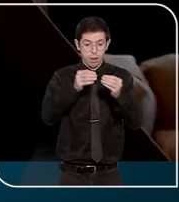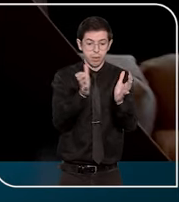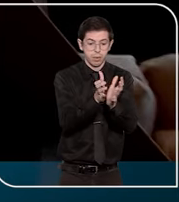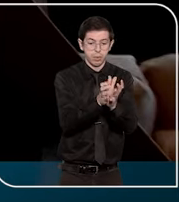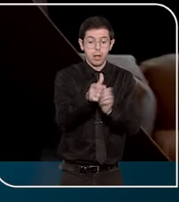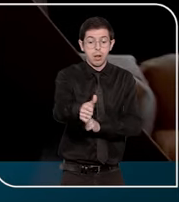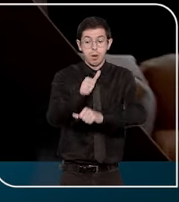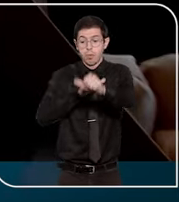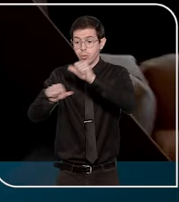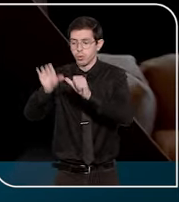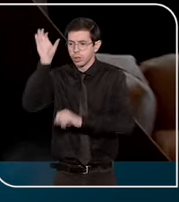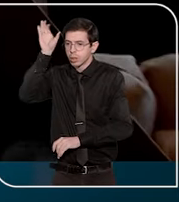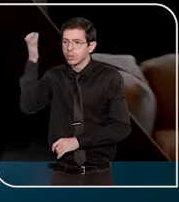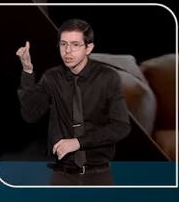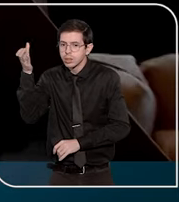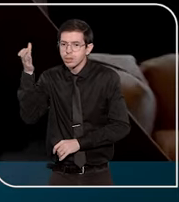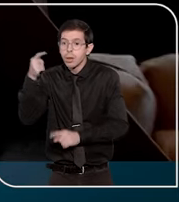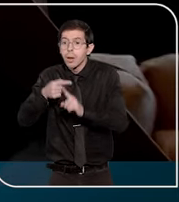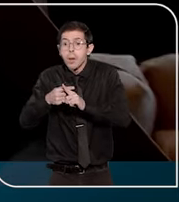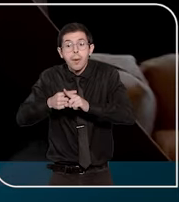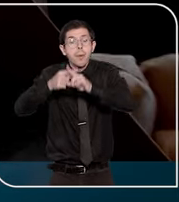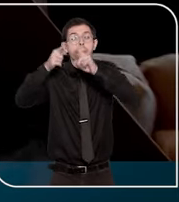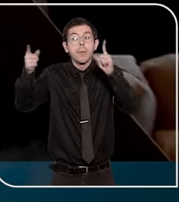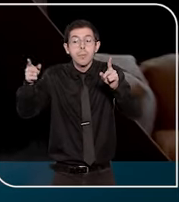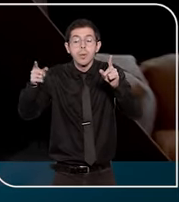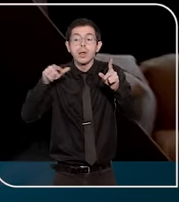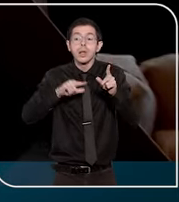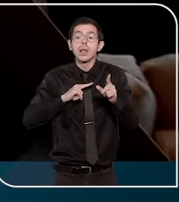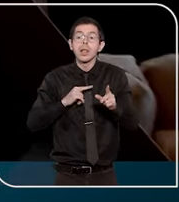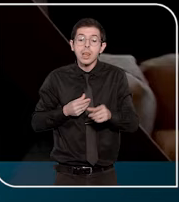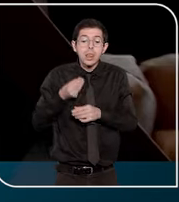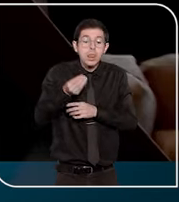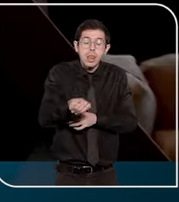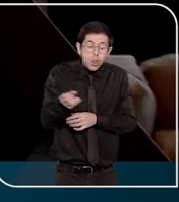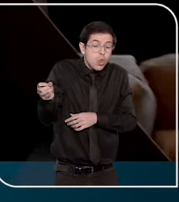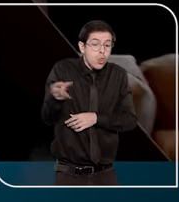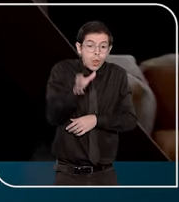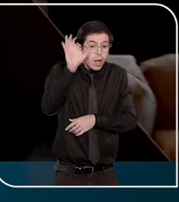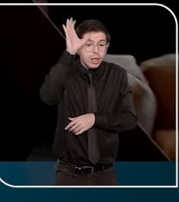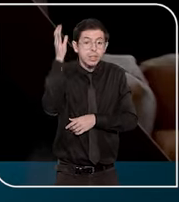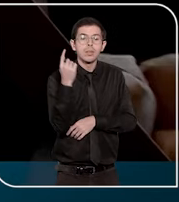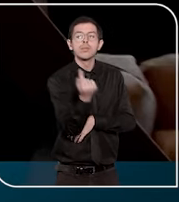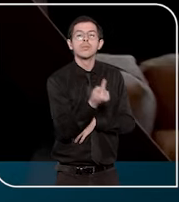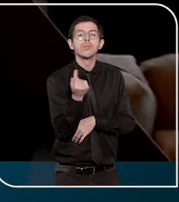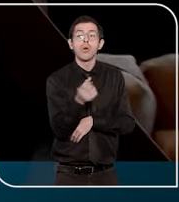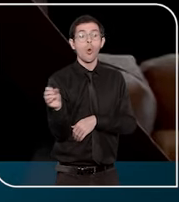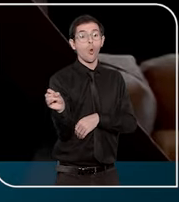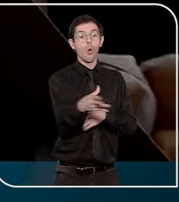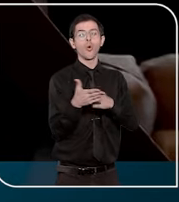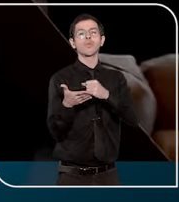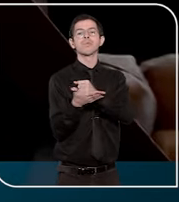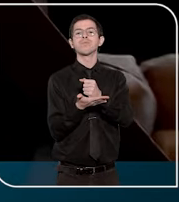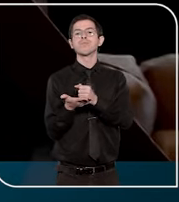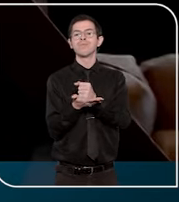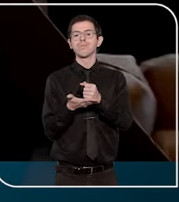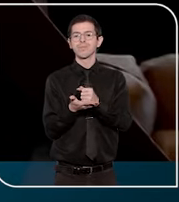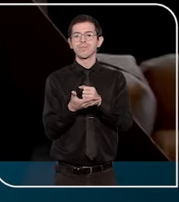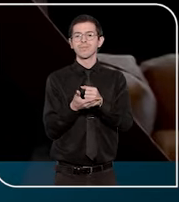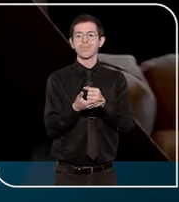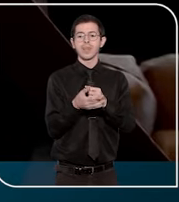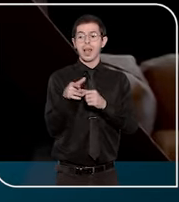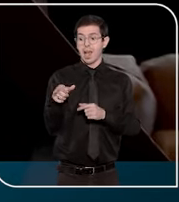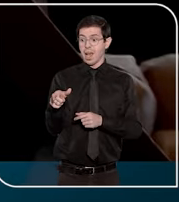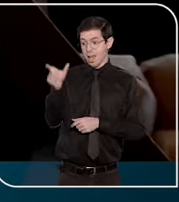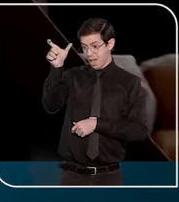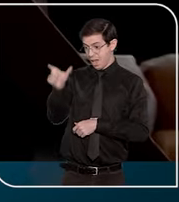a decisão, mas profere nova decisão monocrática, com nova fundamentação. E muitas vezes a parte acha que porque